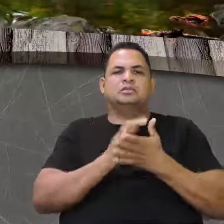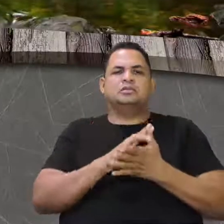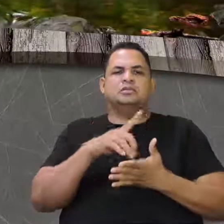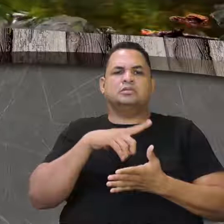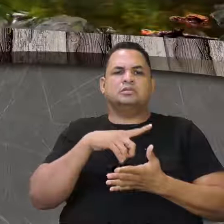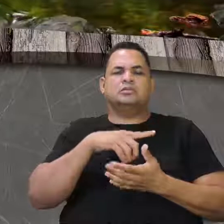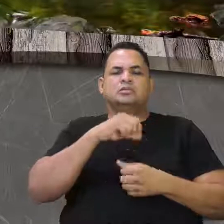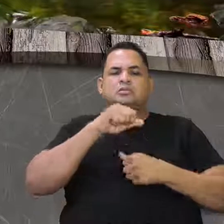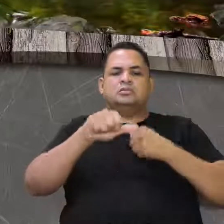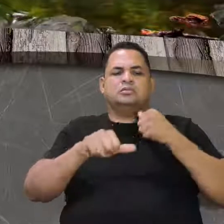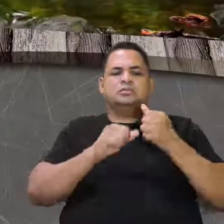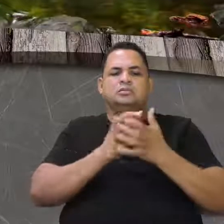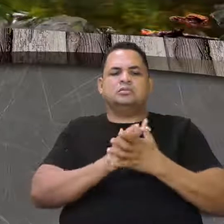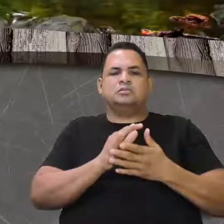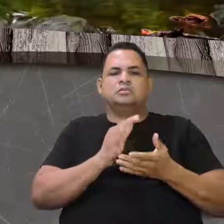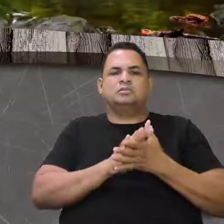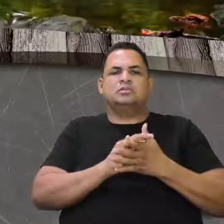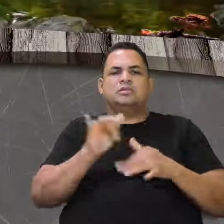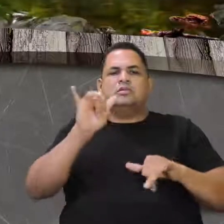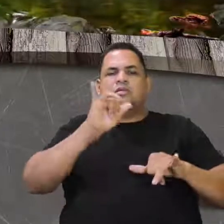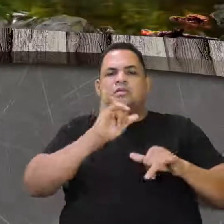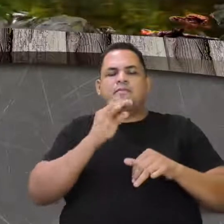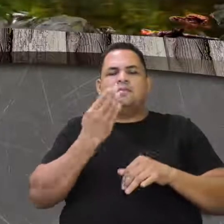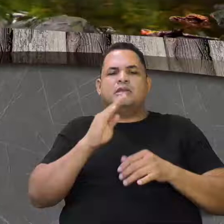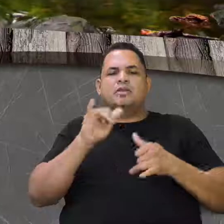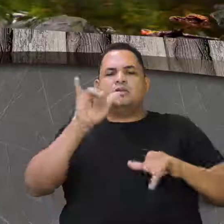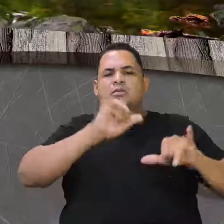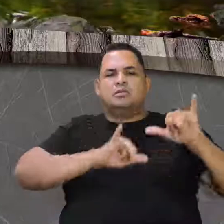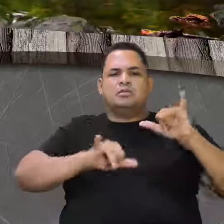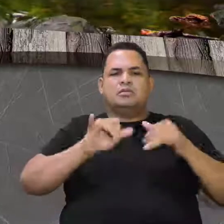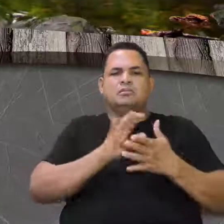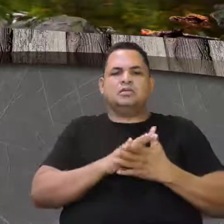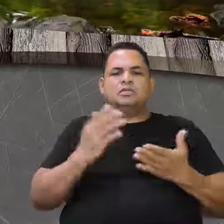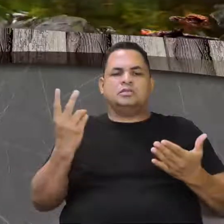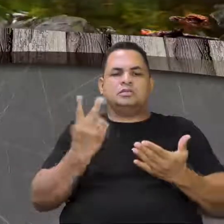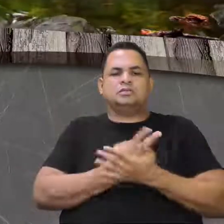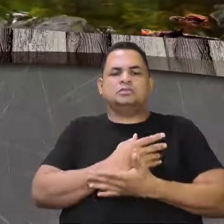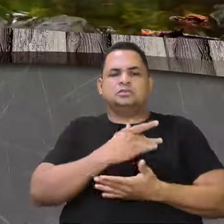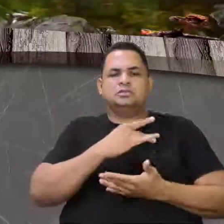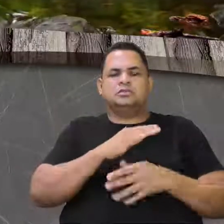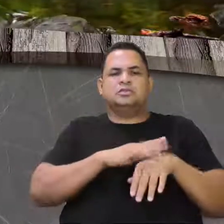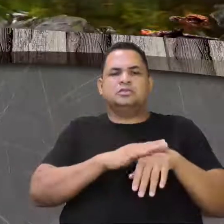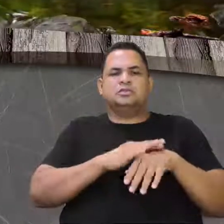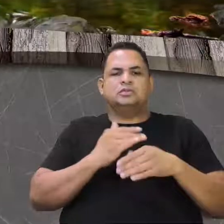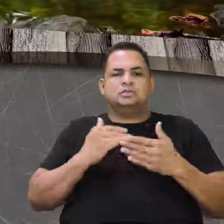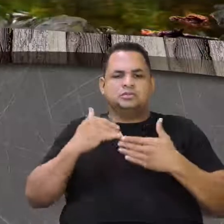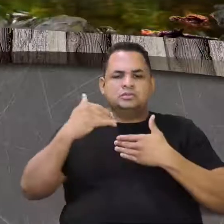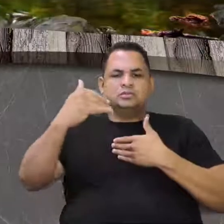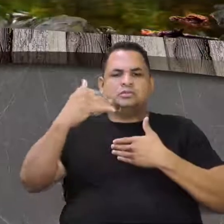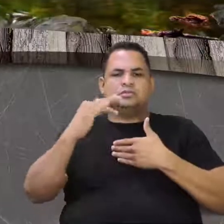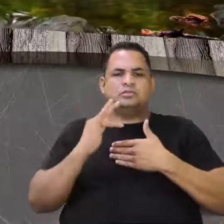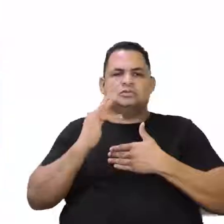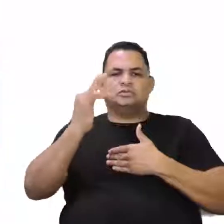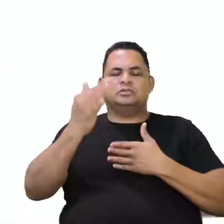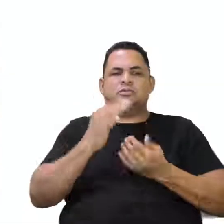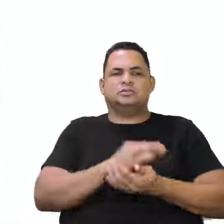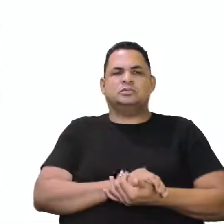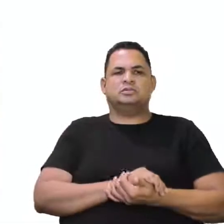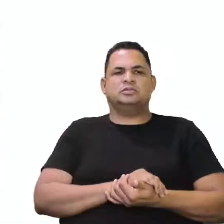sofrendo alterações bioquímicas dentro do seu organismo, que pode provocar uma doença aí mais para frente. Vamos